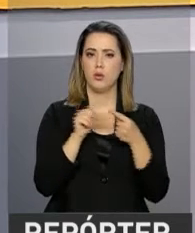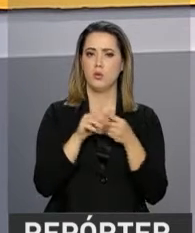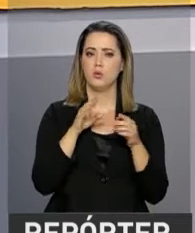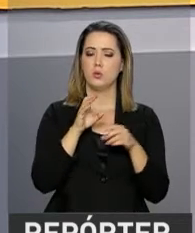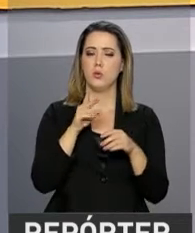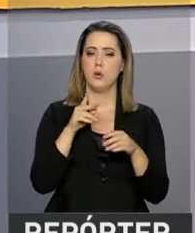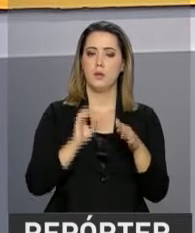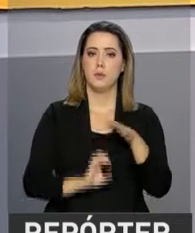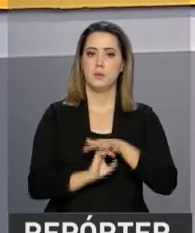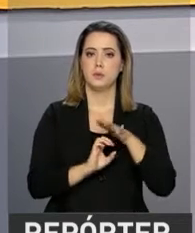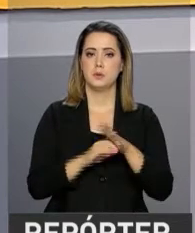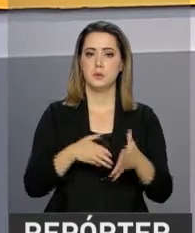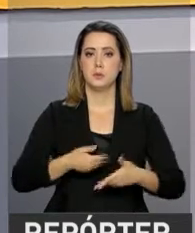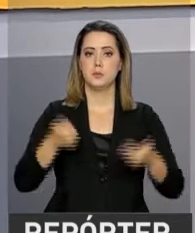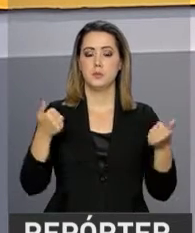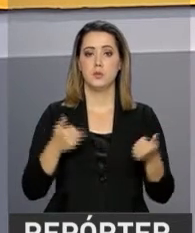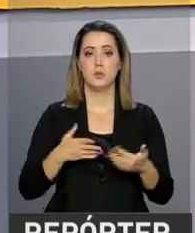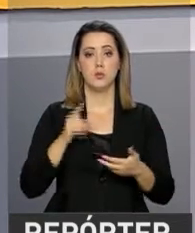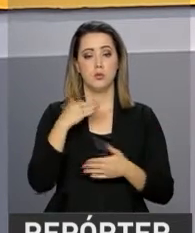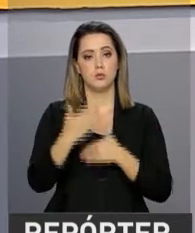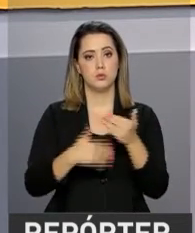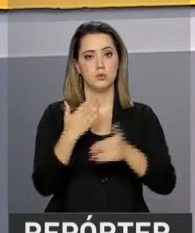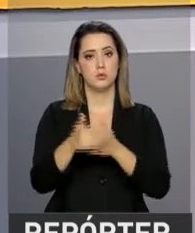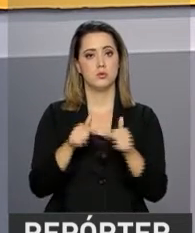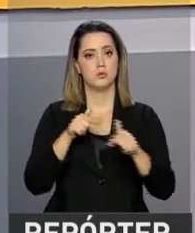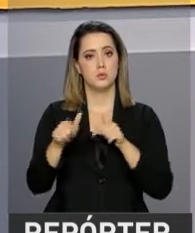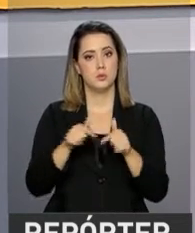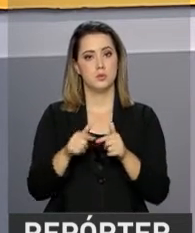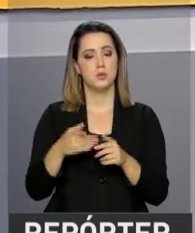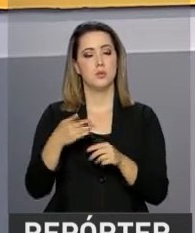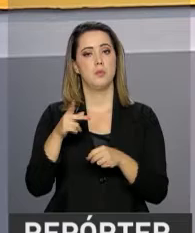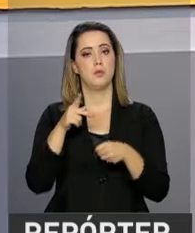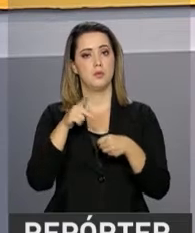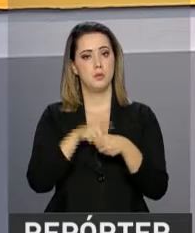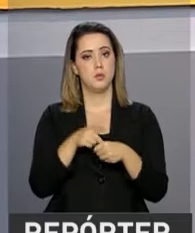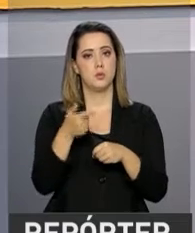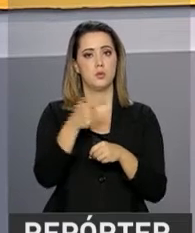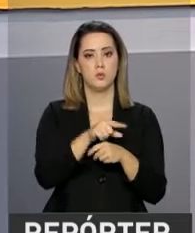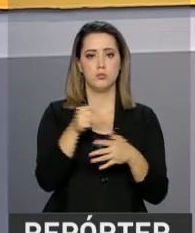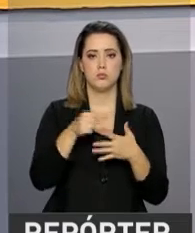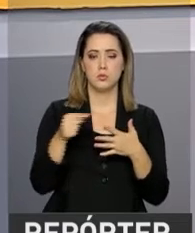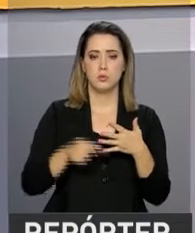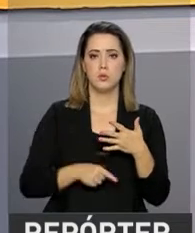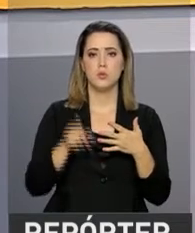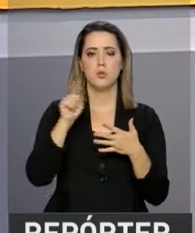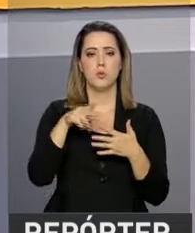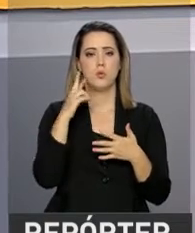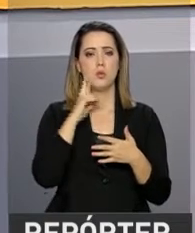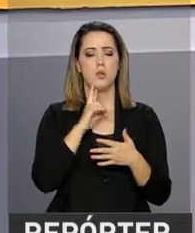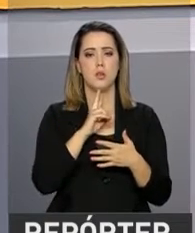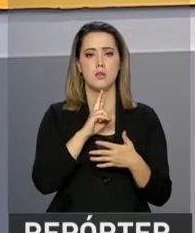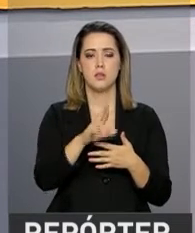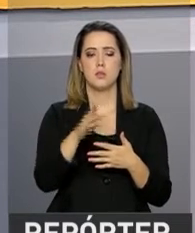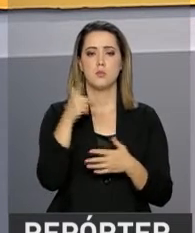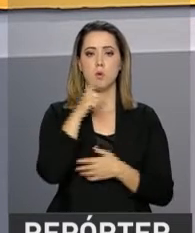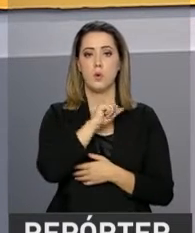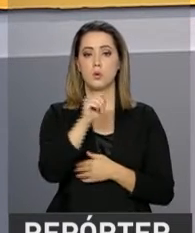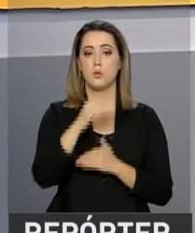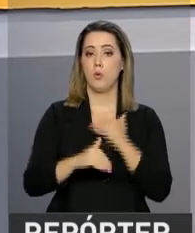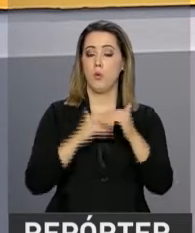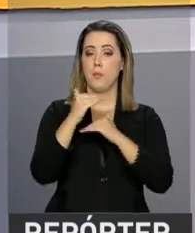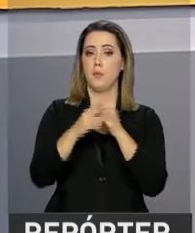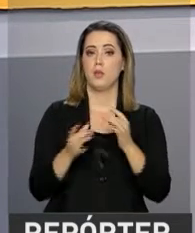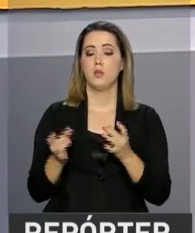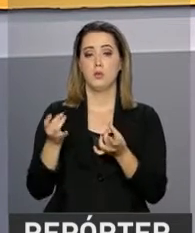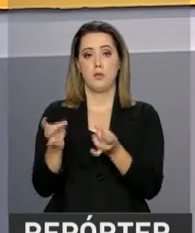reflete a melhora no desempenho operacional da companhia entre outros fatores esse resultado foi alcançado com o aumento da